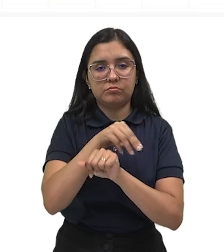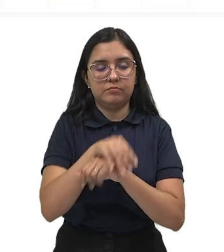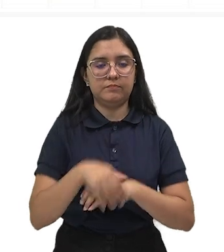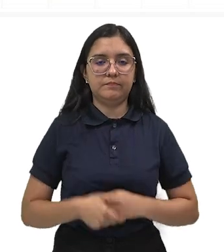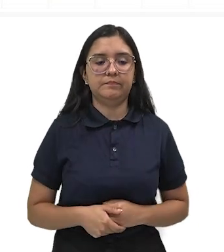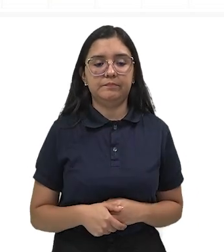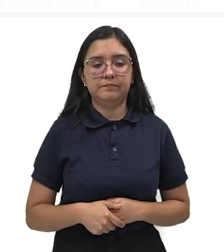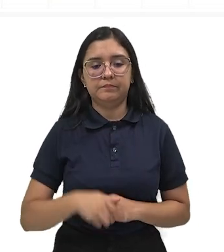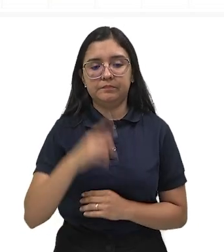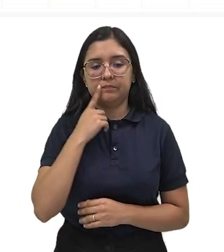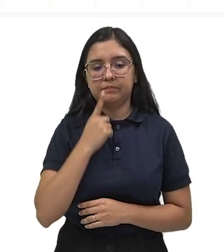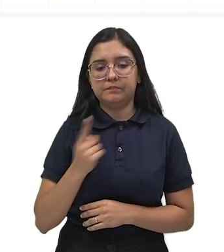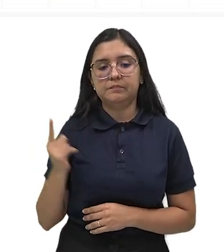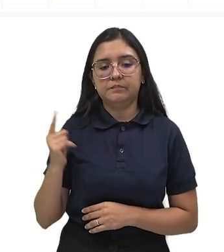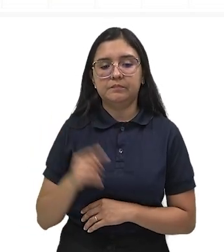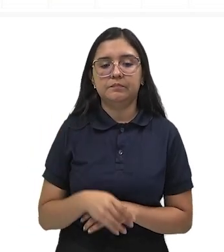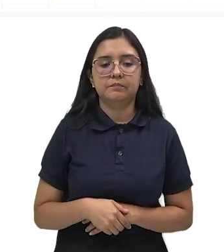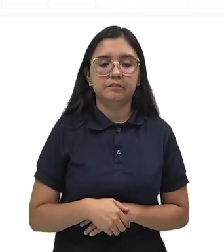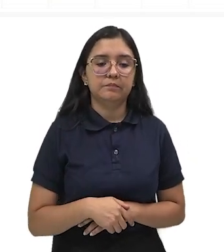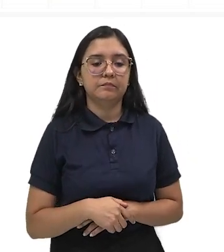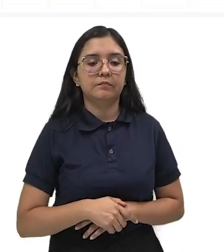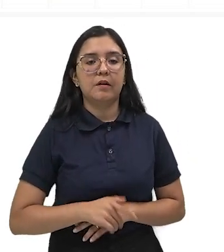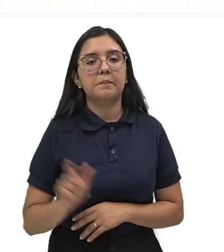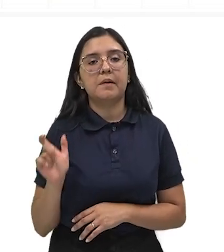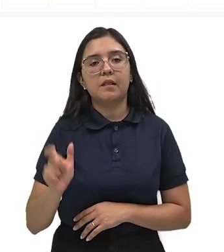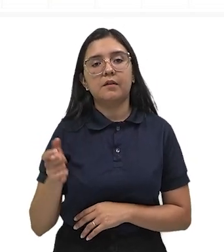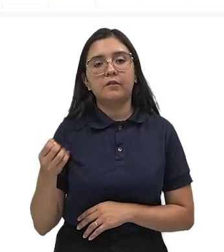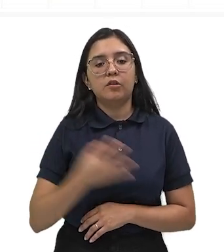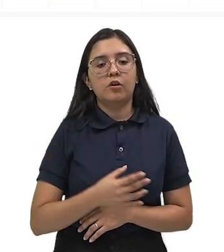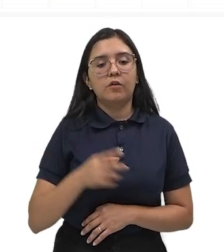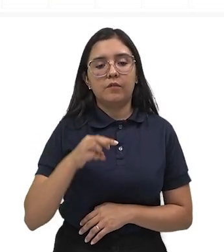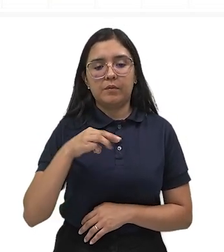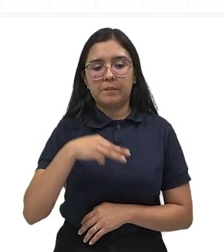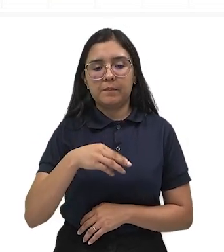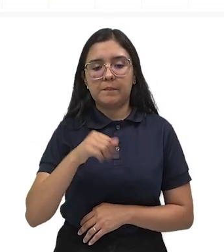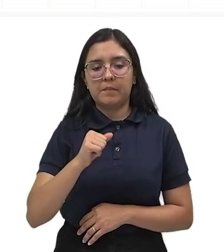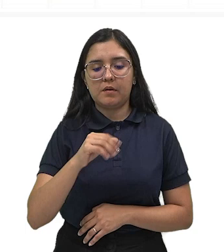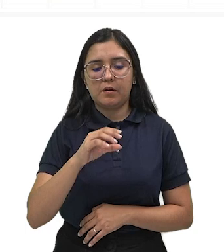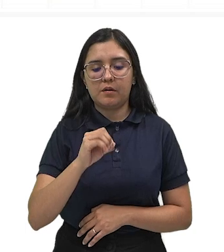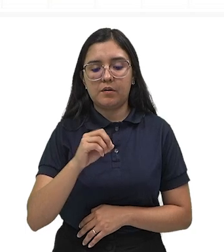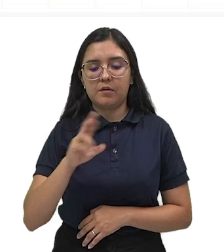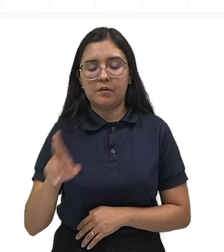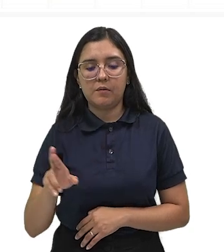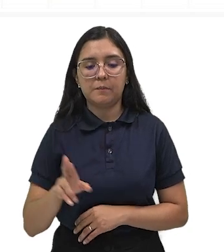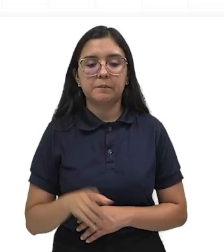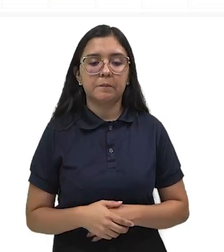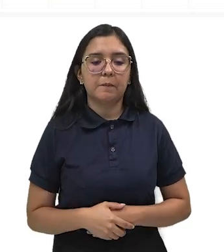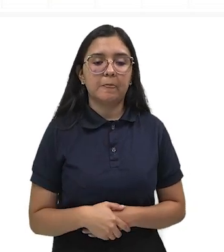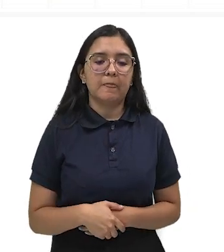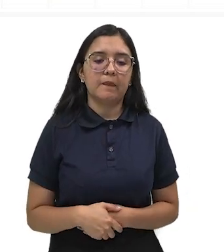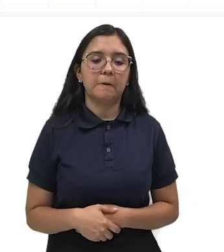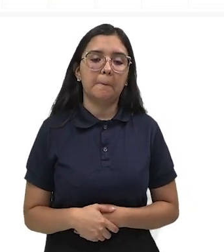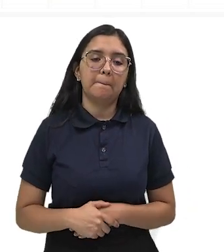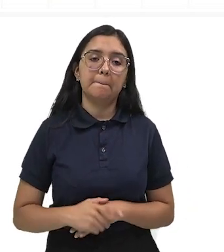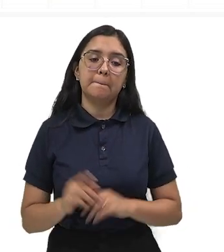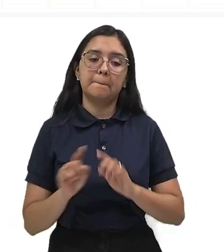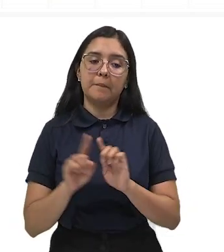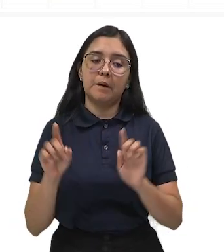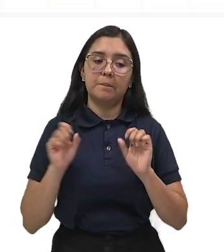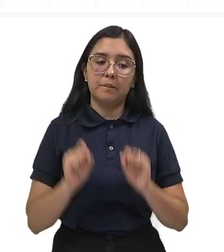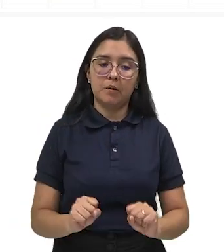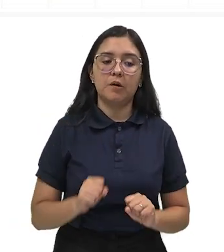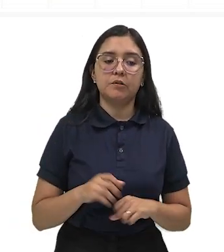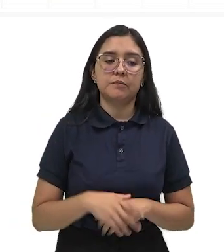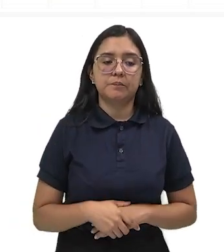ó, mar, ó. Não tem significado para nós. Ó. Mas eu poderia botar ó, o